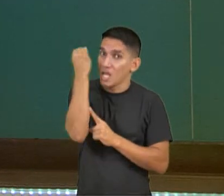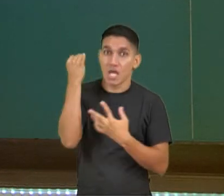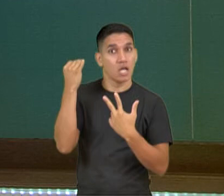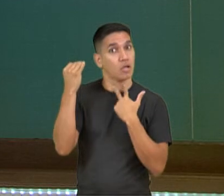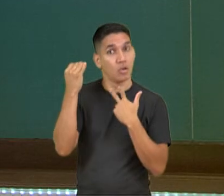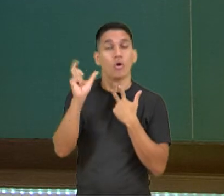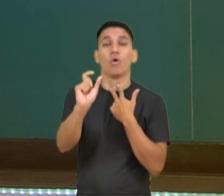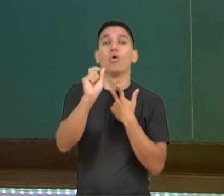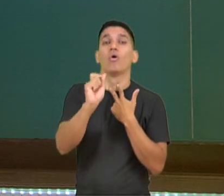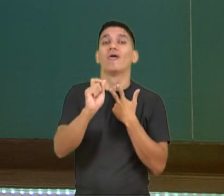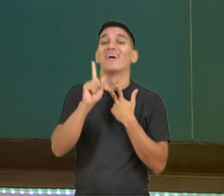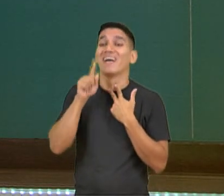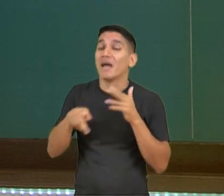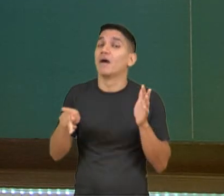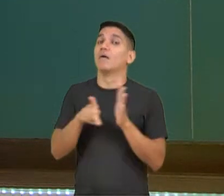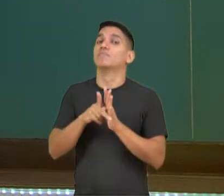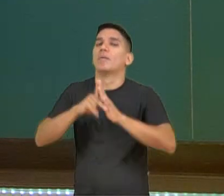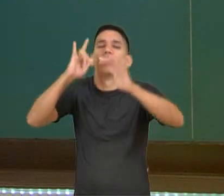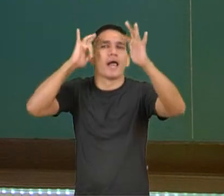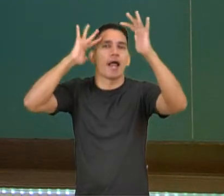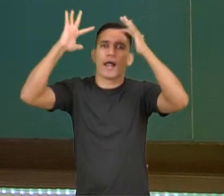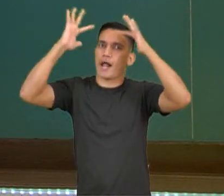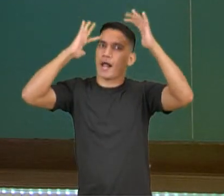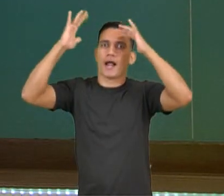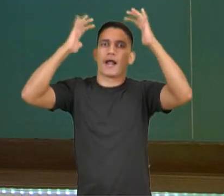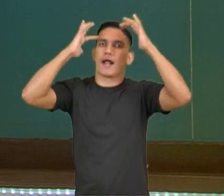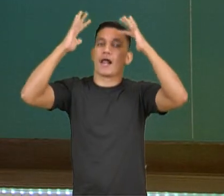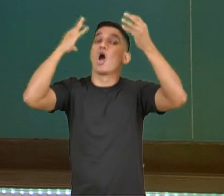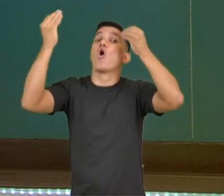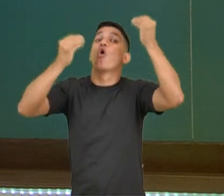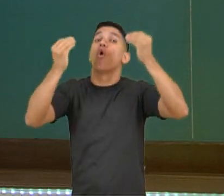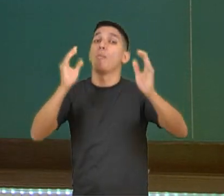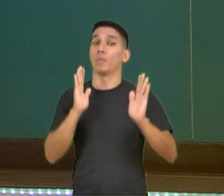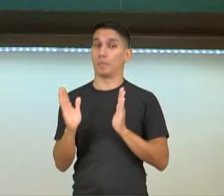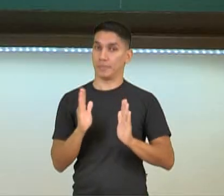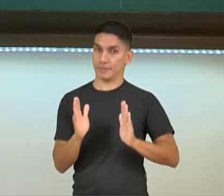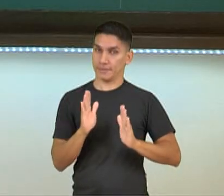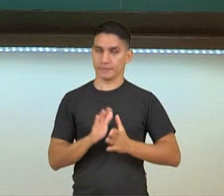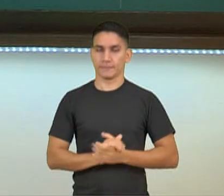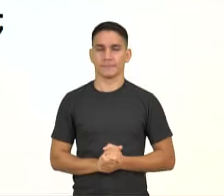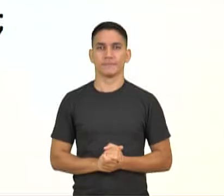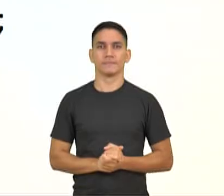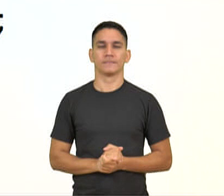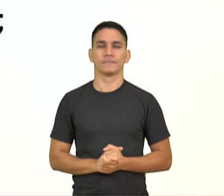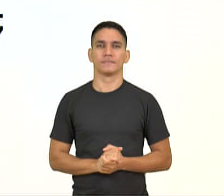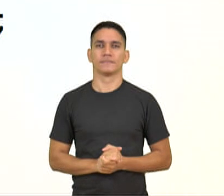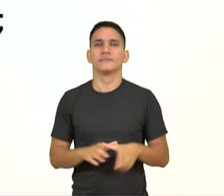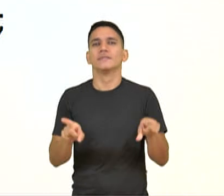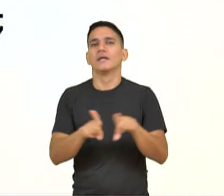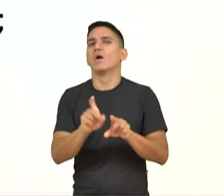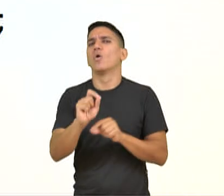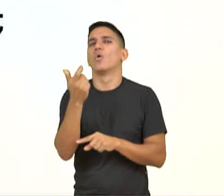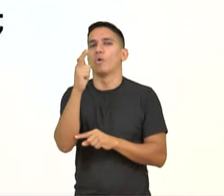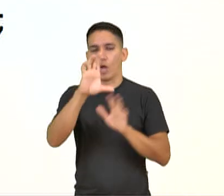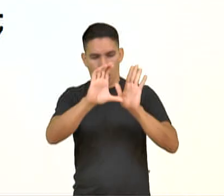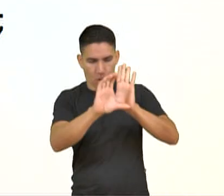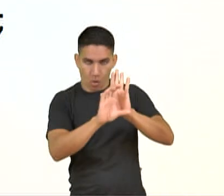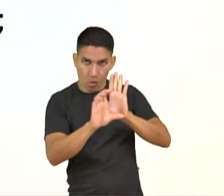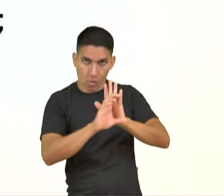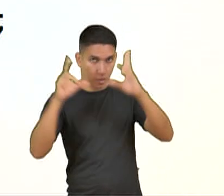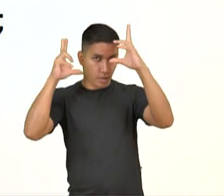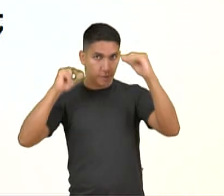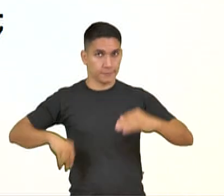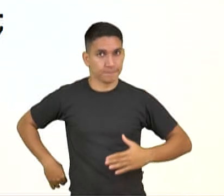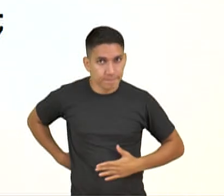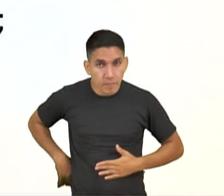parte, né, do pensar, da mentalidade de uma época. Também, o Código Napoleônico, a gente